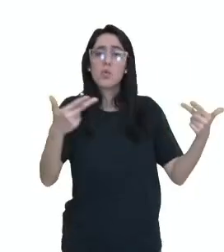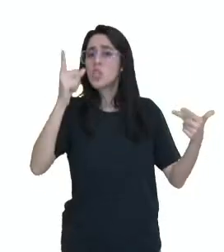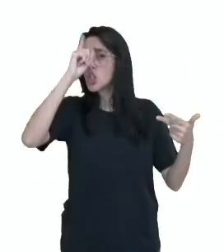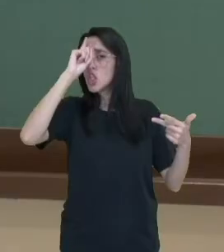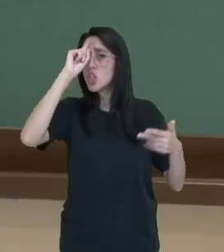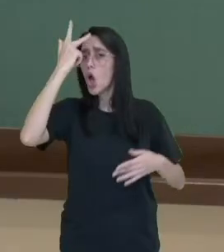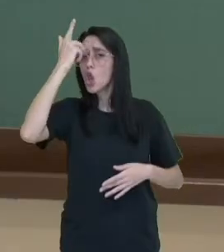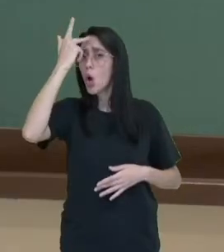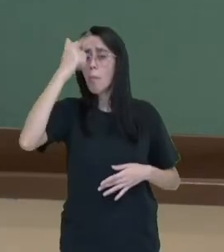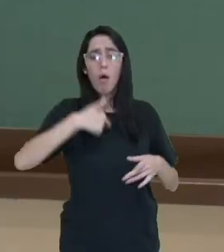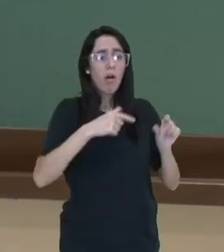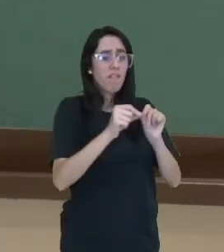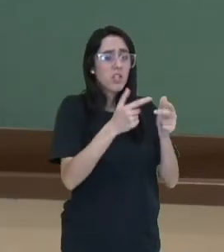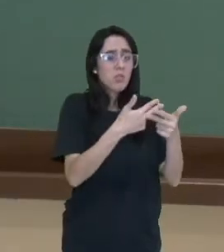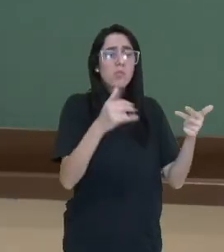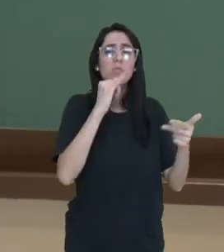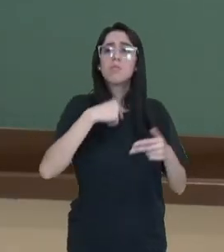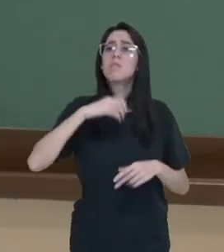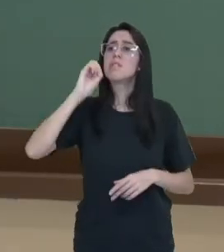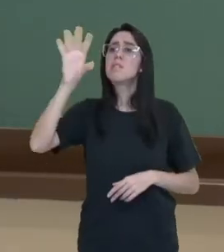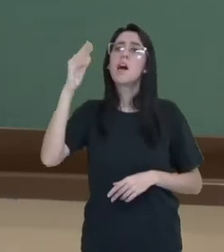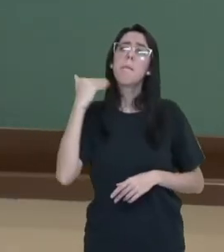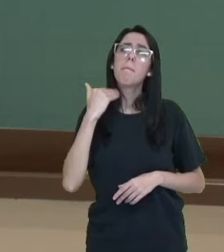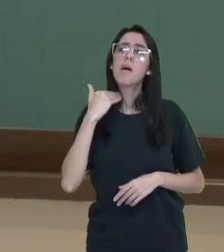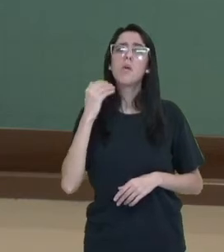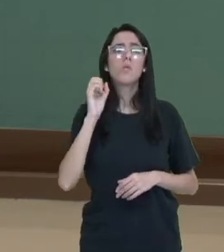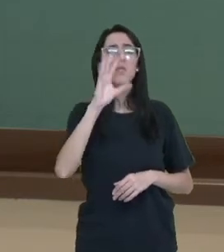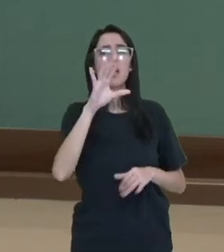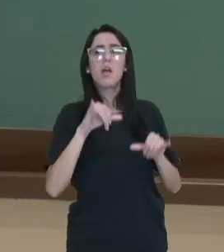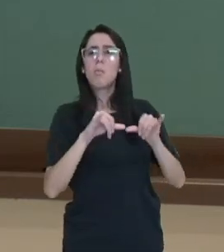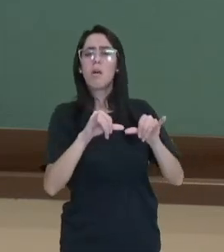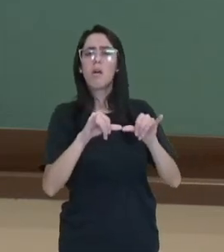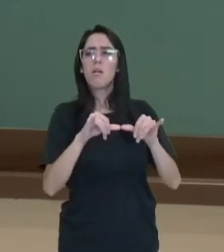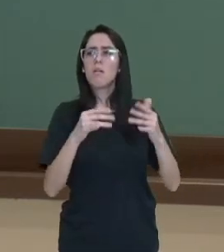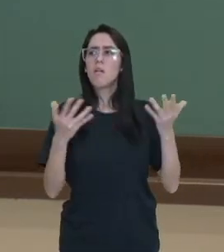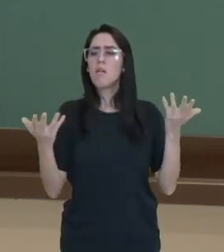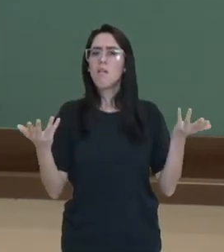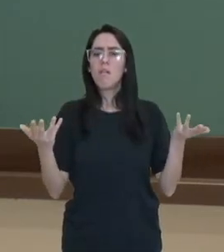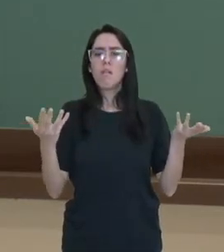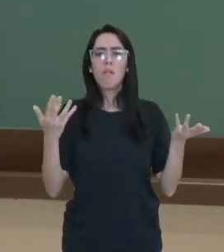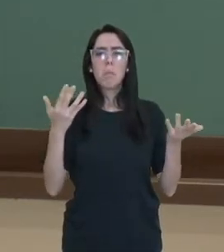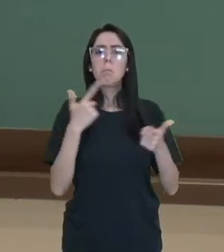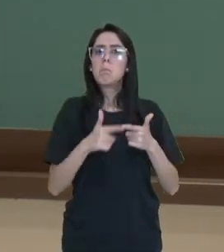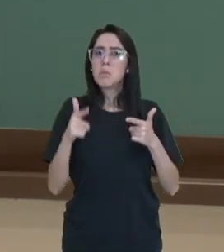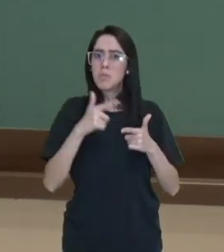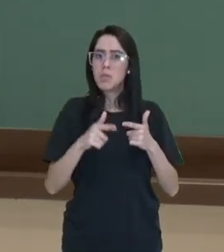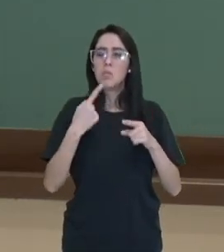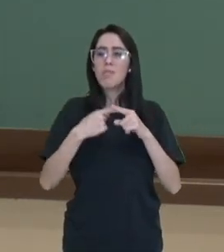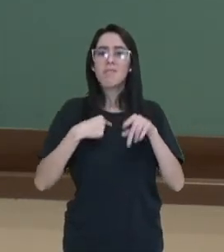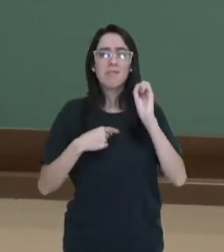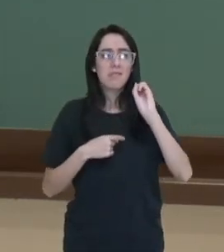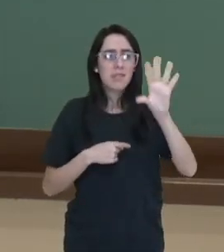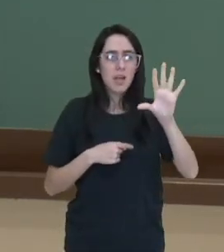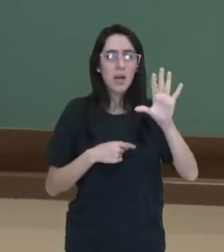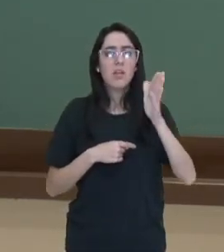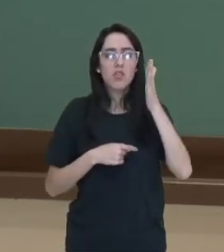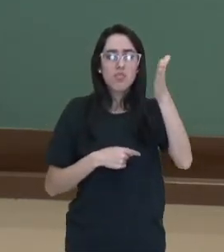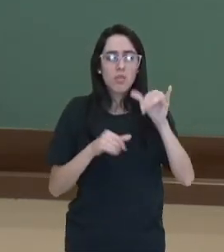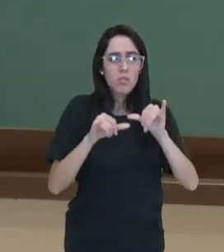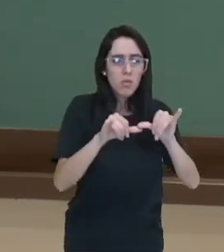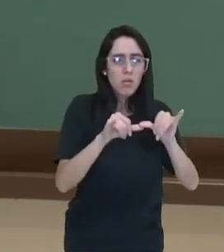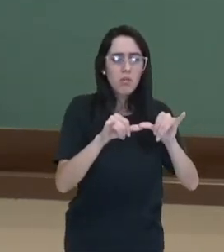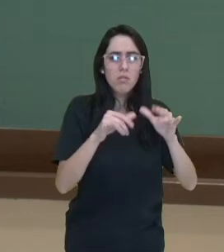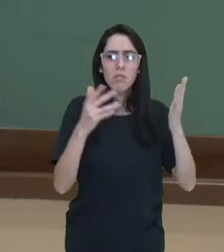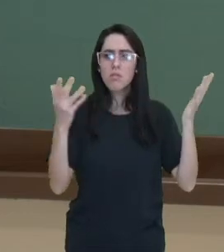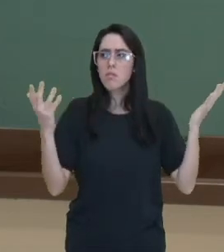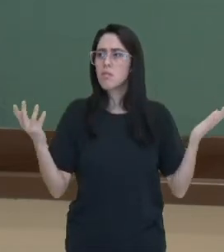dia, então sair para ir num banco, sair para ir no mercado, às vezes se torna bem difícil porque ela sai para ir no mercado, depois não sabe